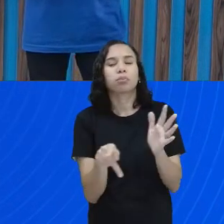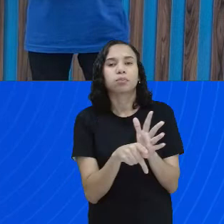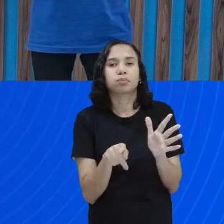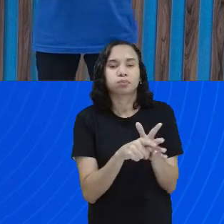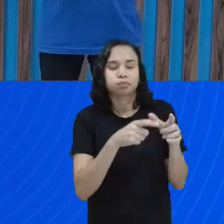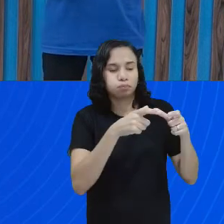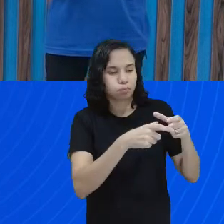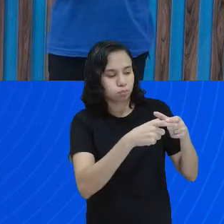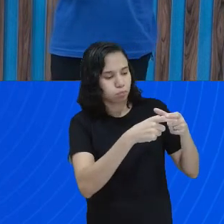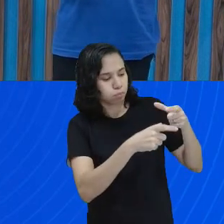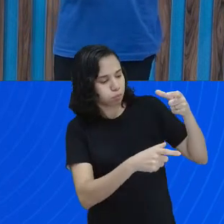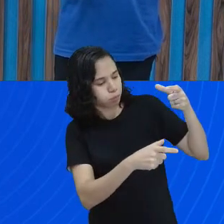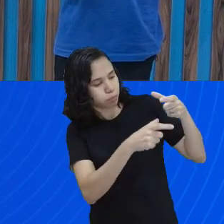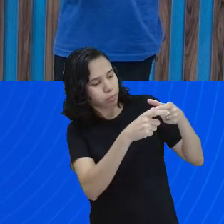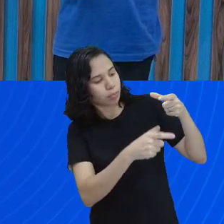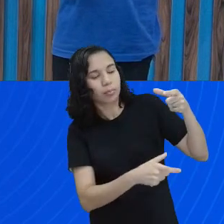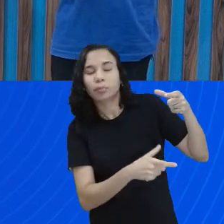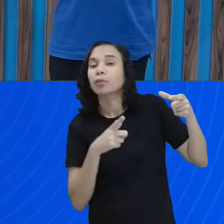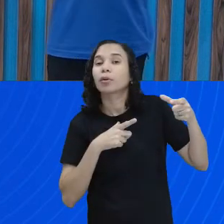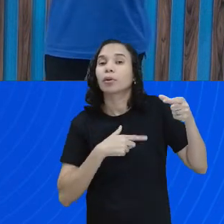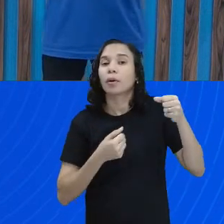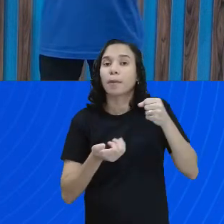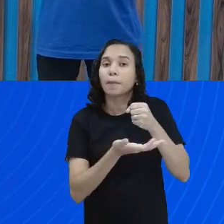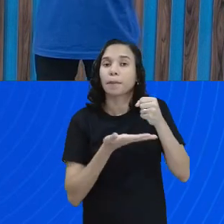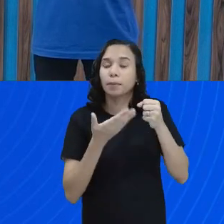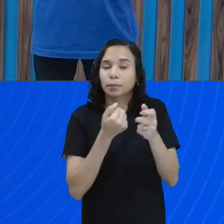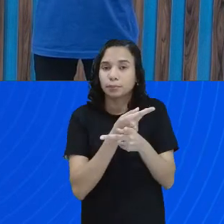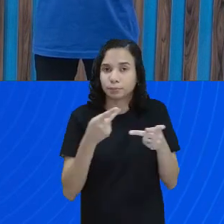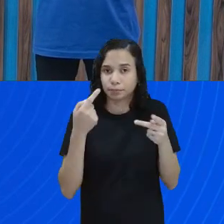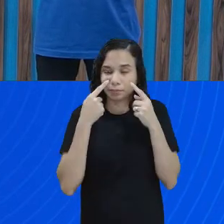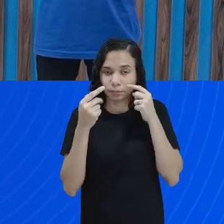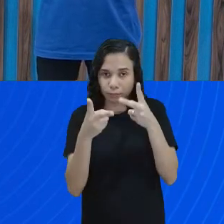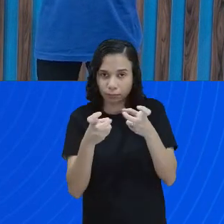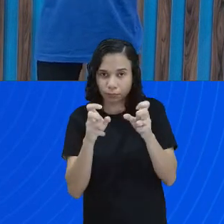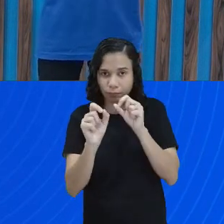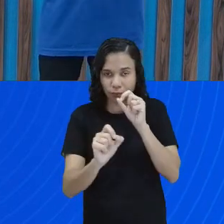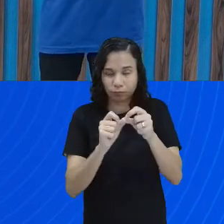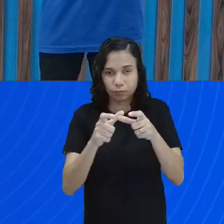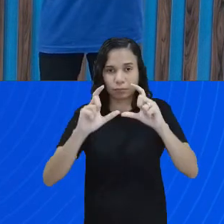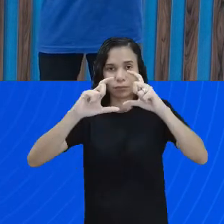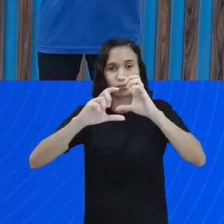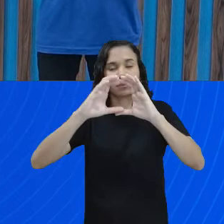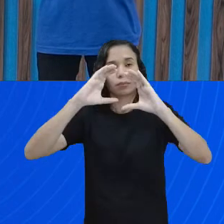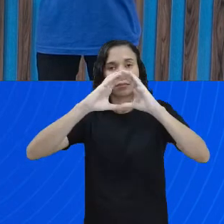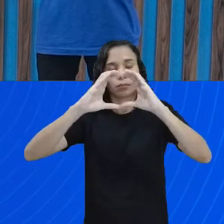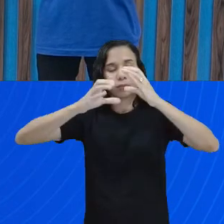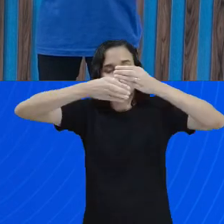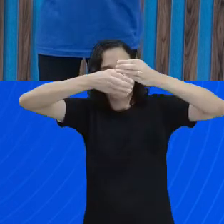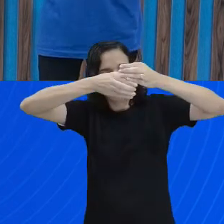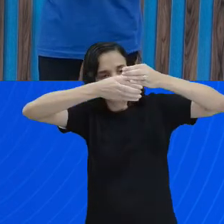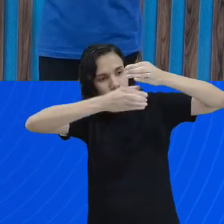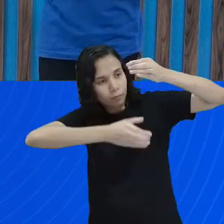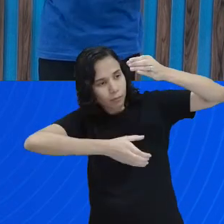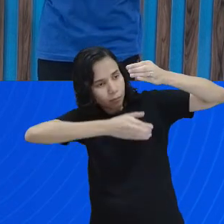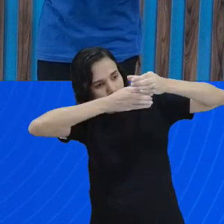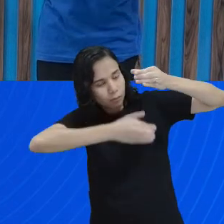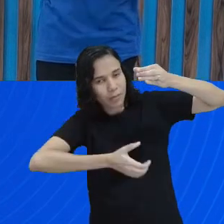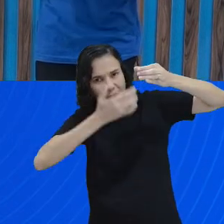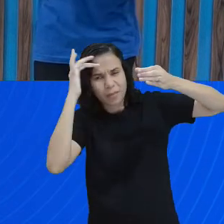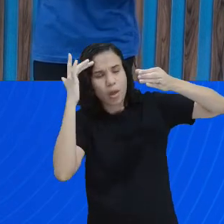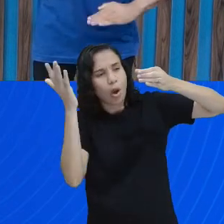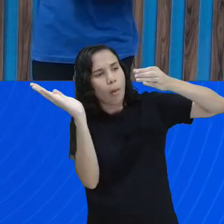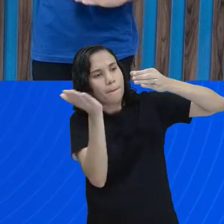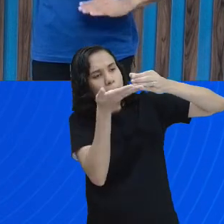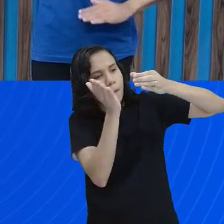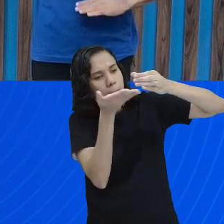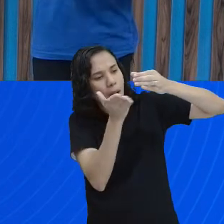cilindro e eu tenho uma base lá em si para vocês, aí eu vou perceber que esse cilindro vai ter uma base em cima e a base embaixo. E se eu sair cortando, ele